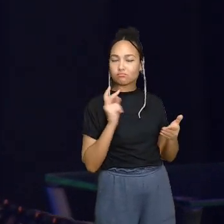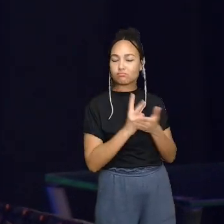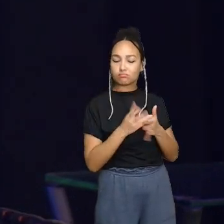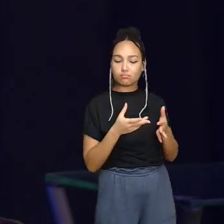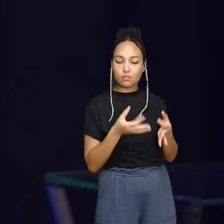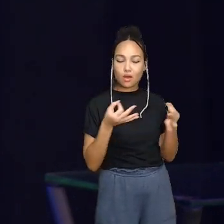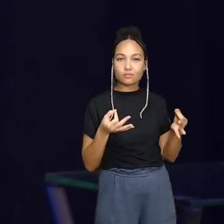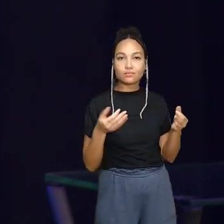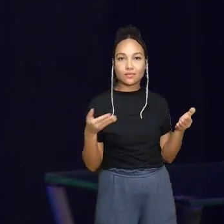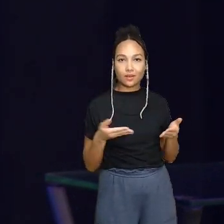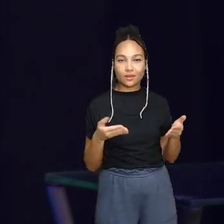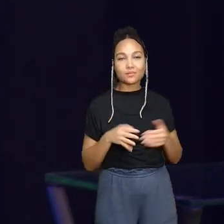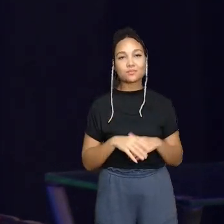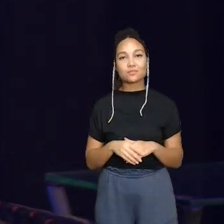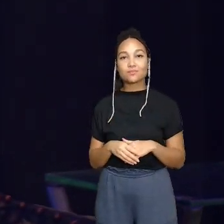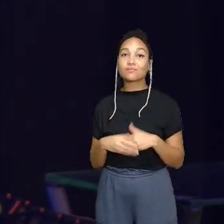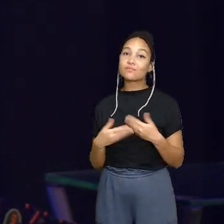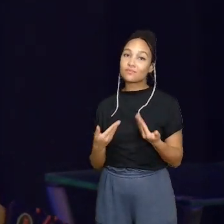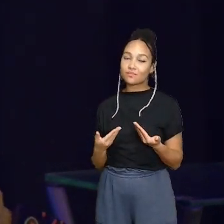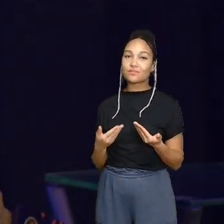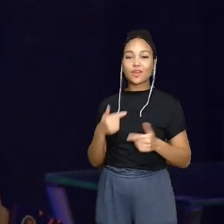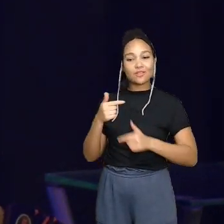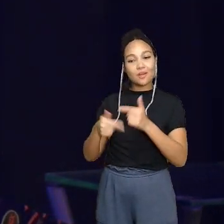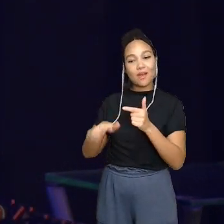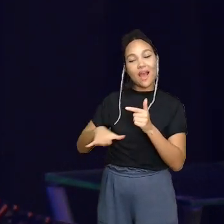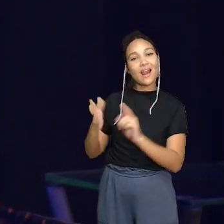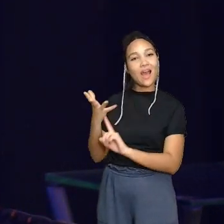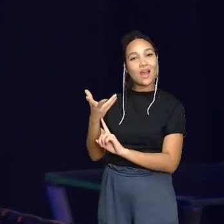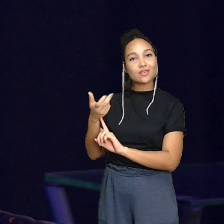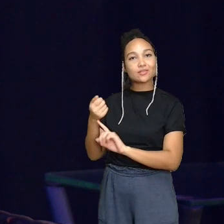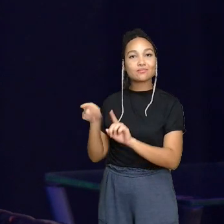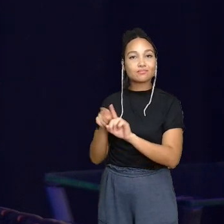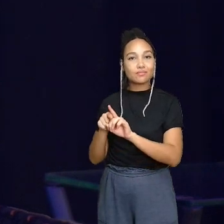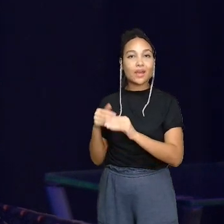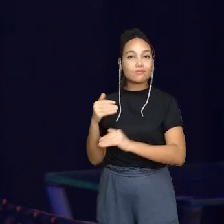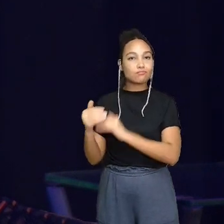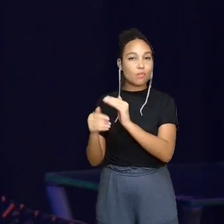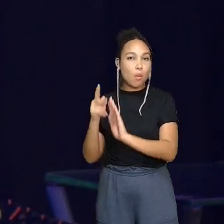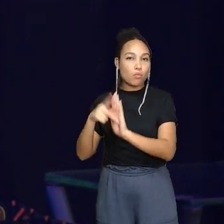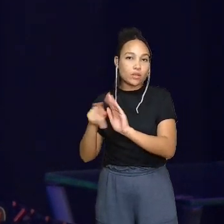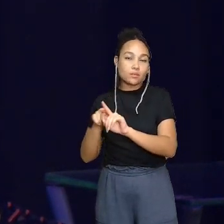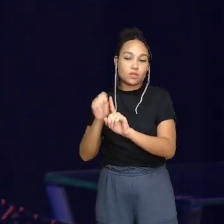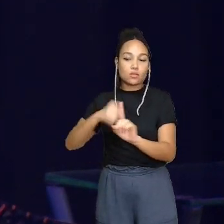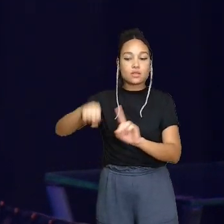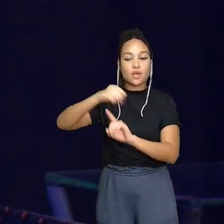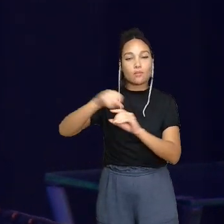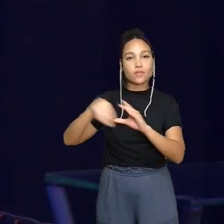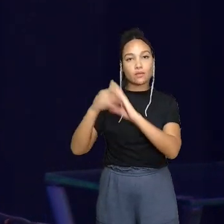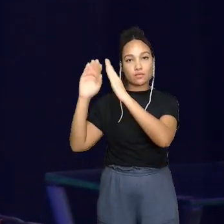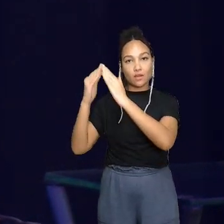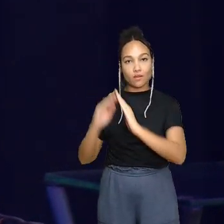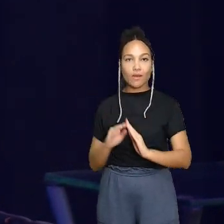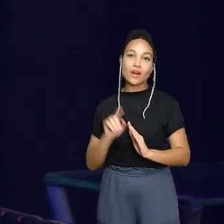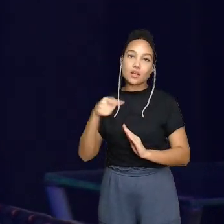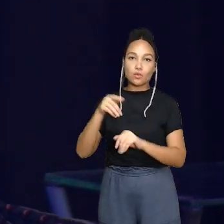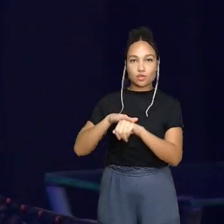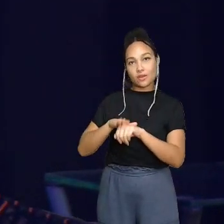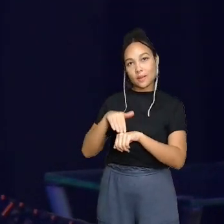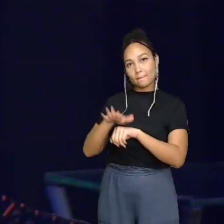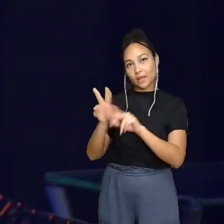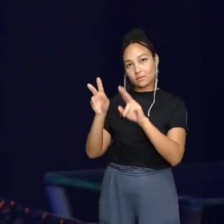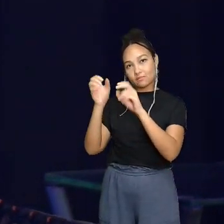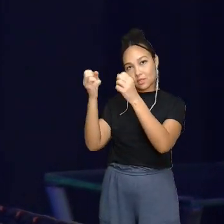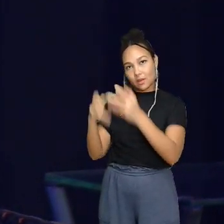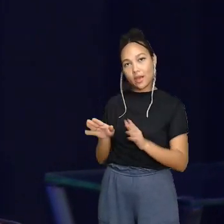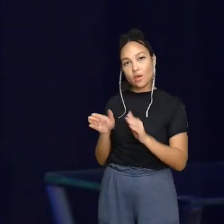É isso, tenho esse trabalho artístico, desenvolvo alguns projetos sociais lá na favela e a gente vai falar um pouco mais sobre isso, sobre